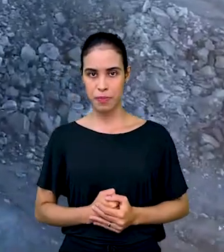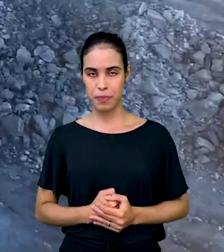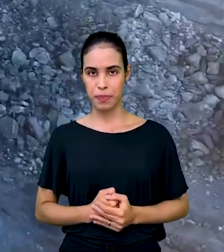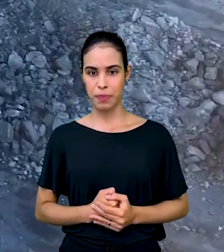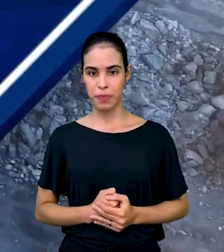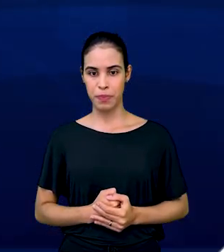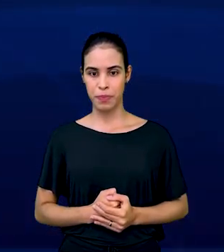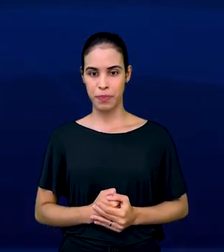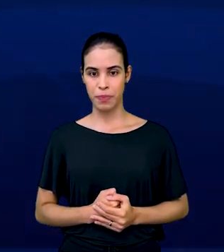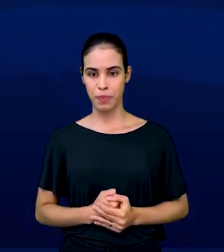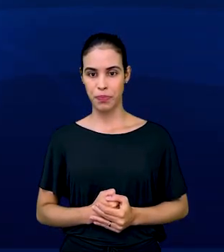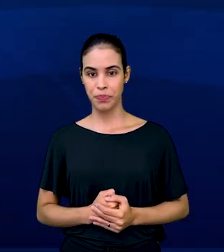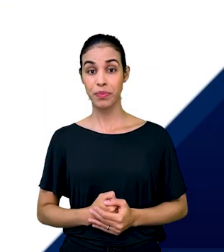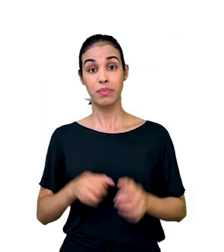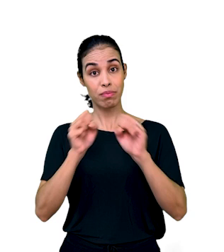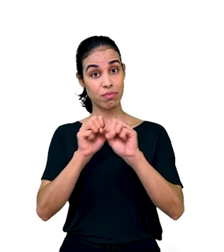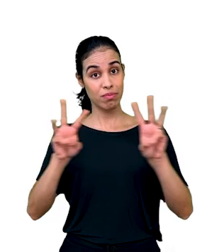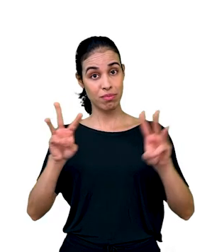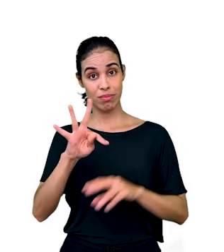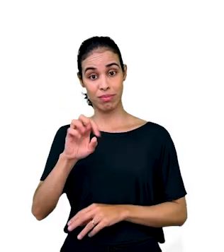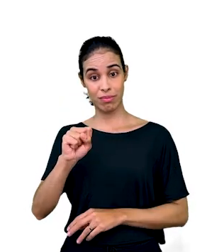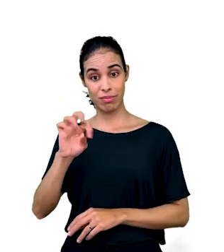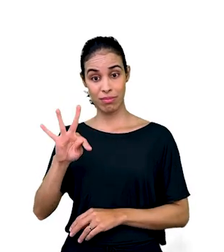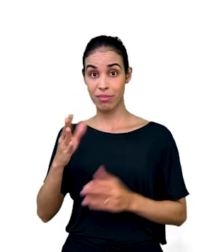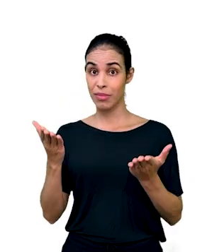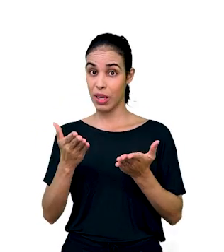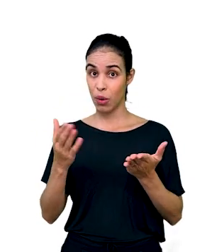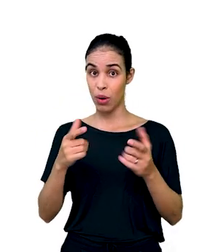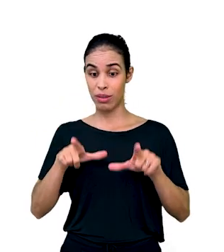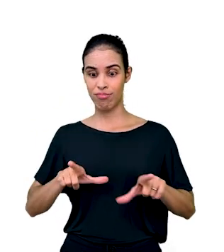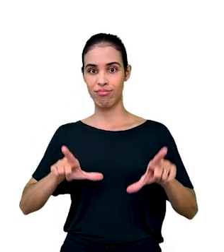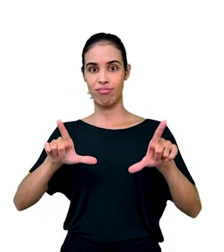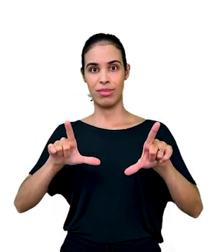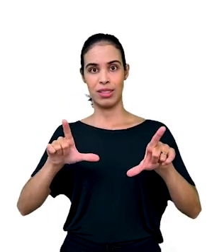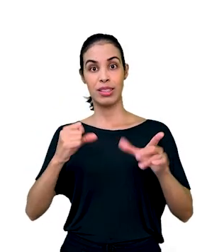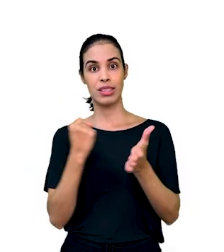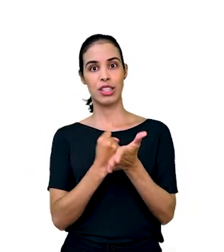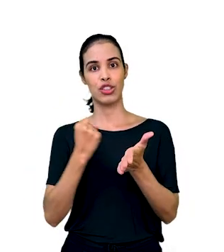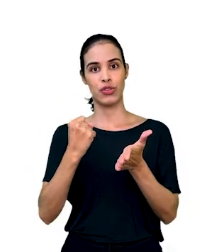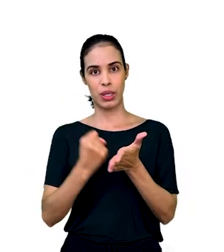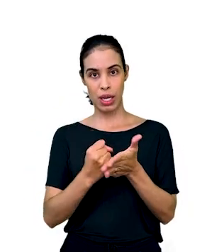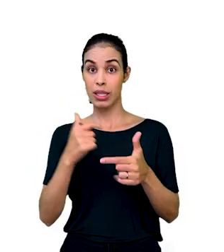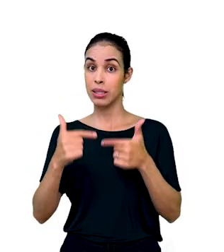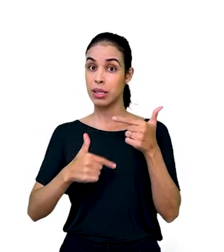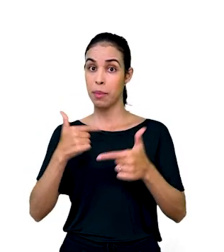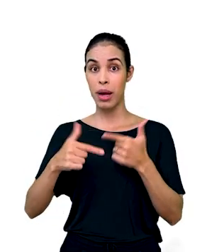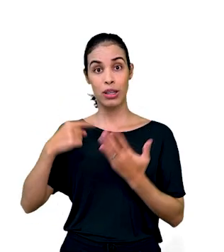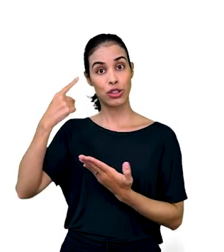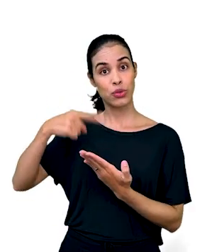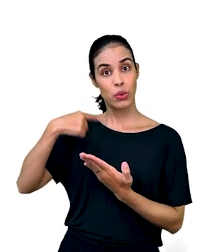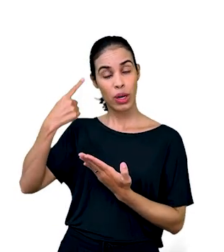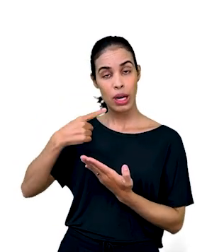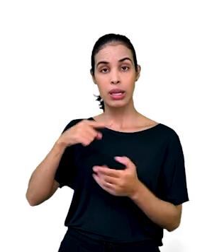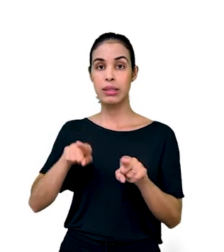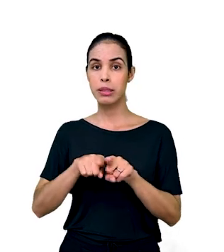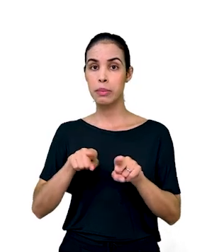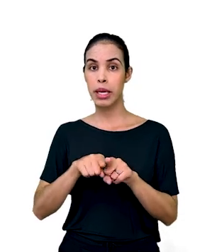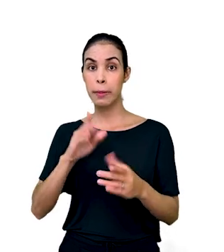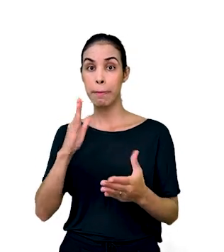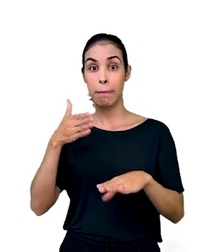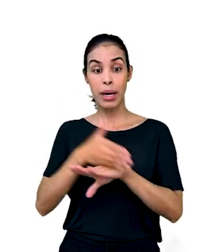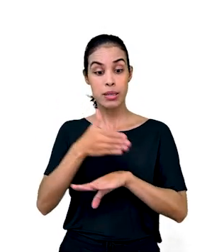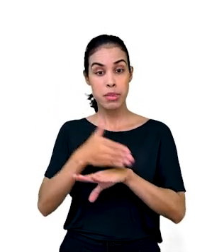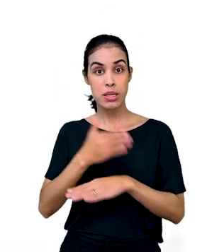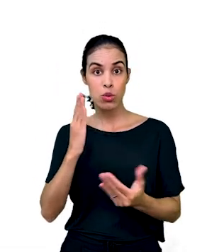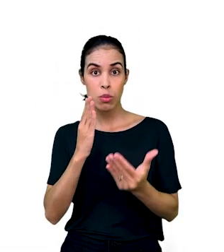região. O portal do TST passou a emitir certidões eletrônicas de exercício da advocacia e de